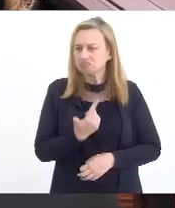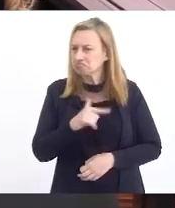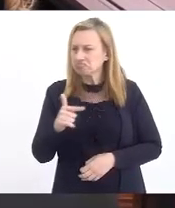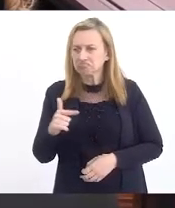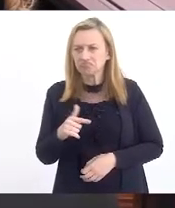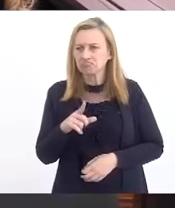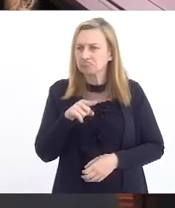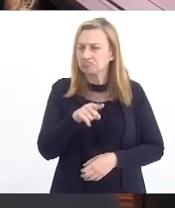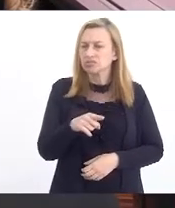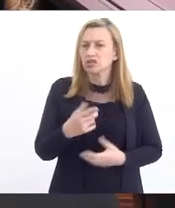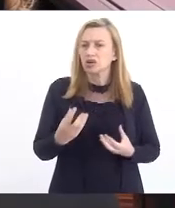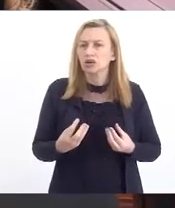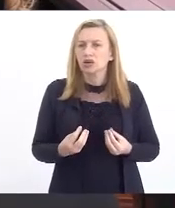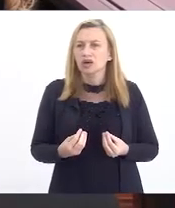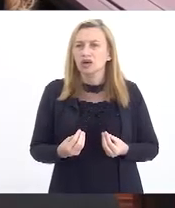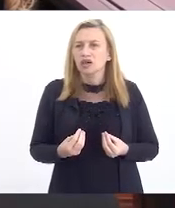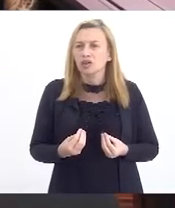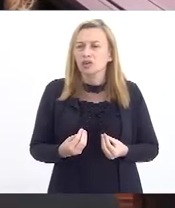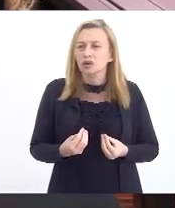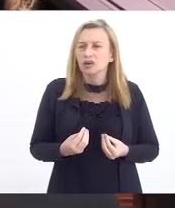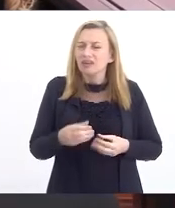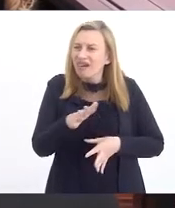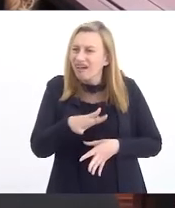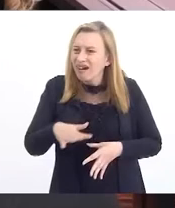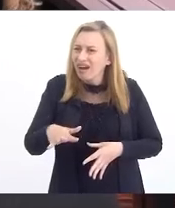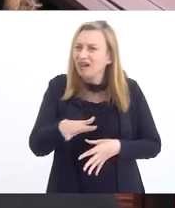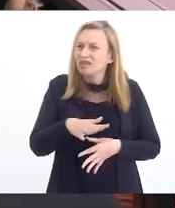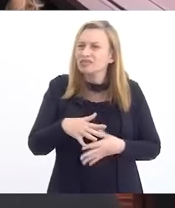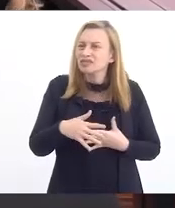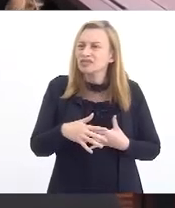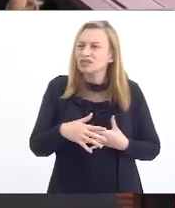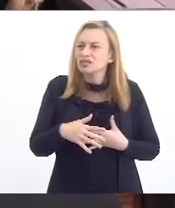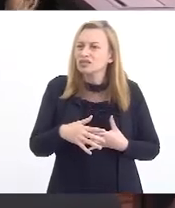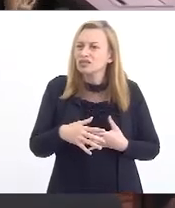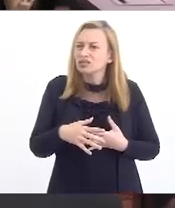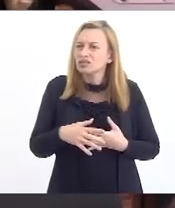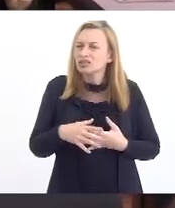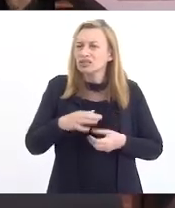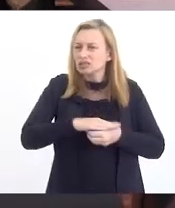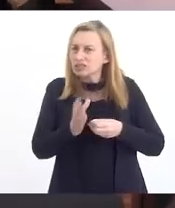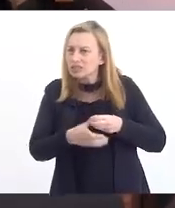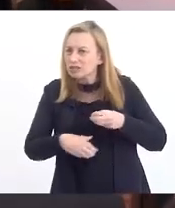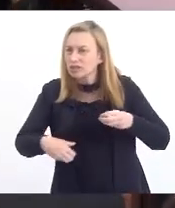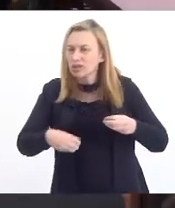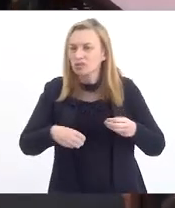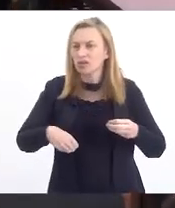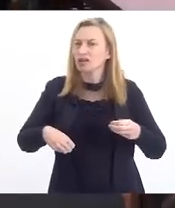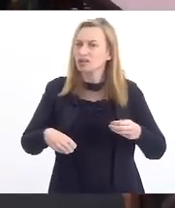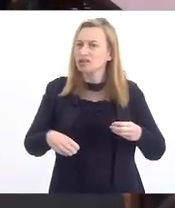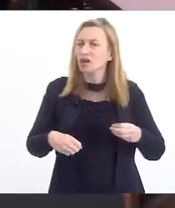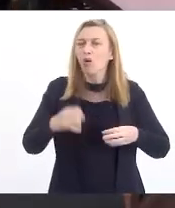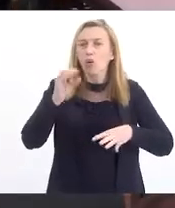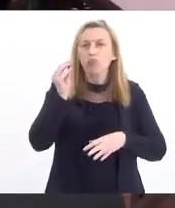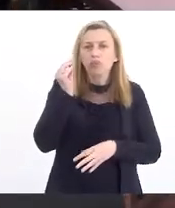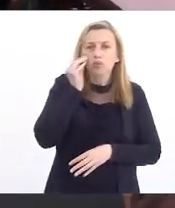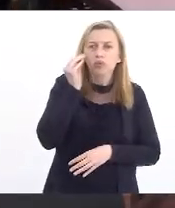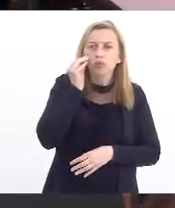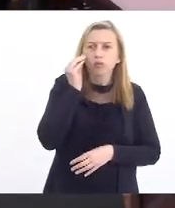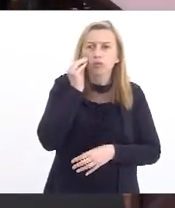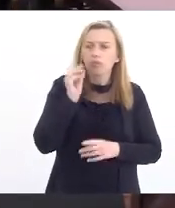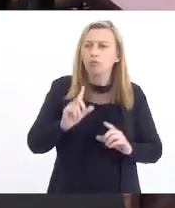ali condições de nem de áreas do mínimo saneamento básico. Oportunidades para